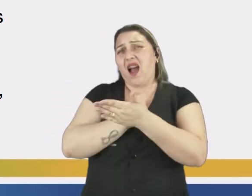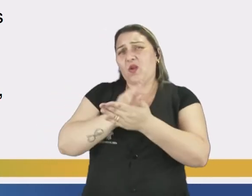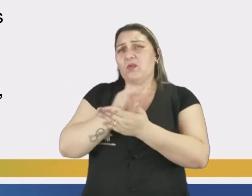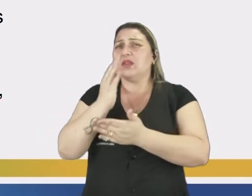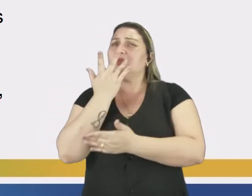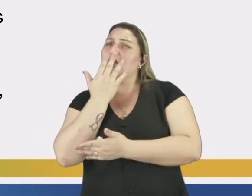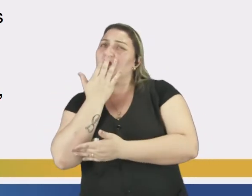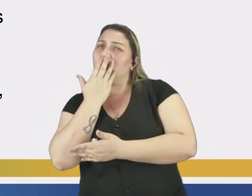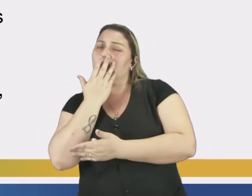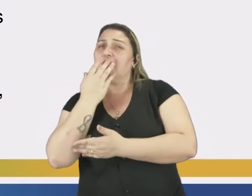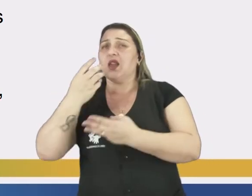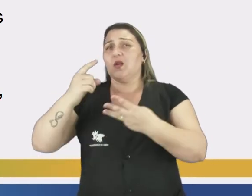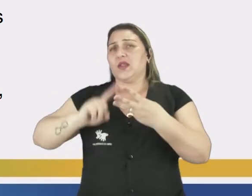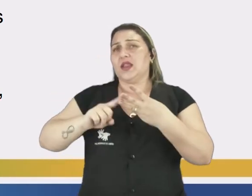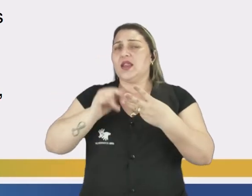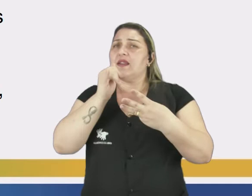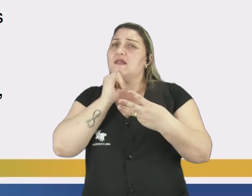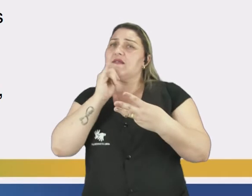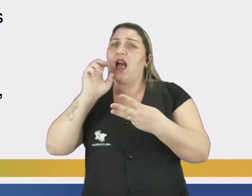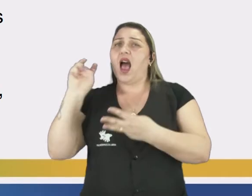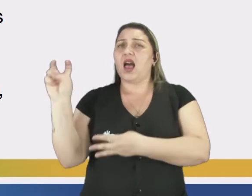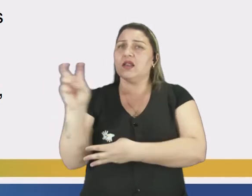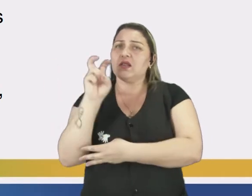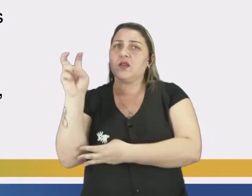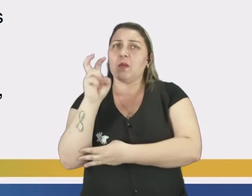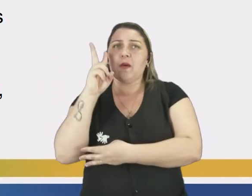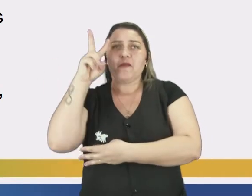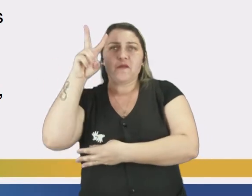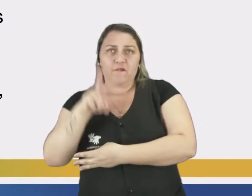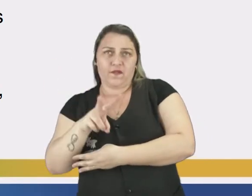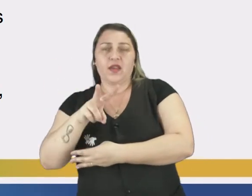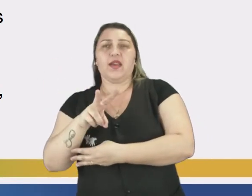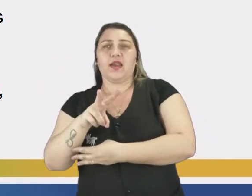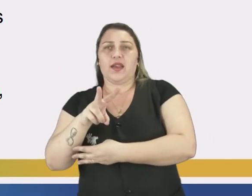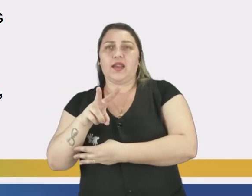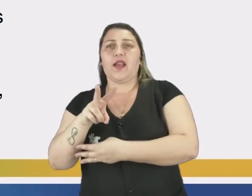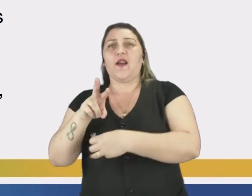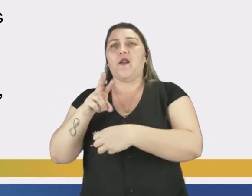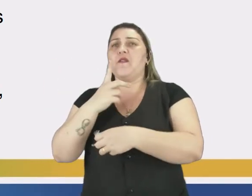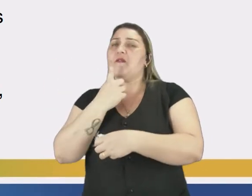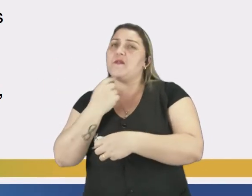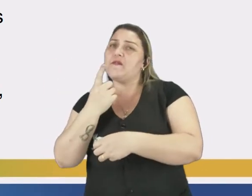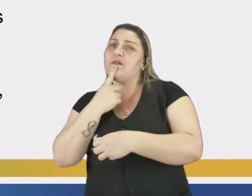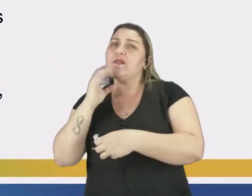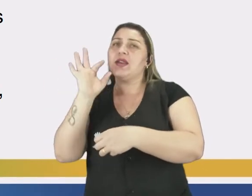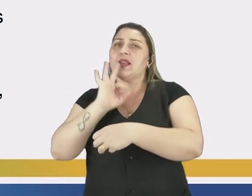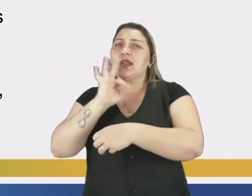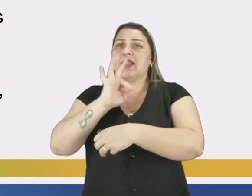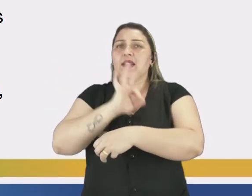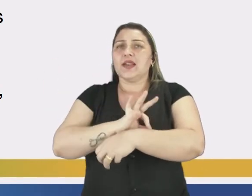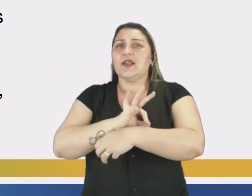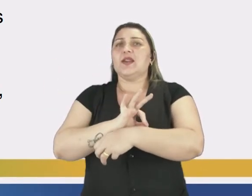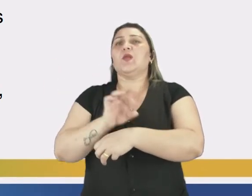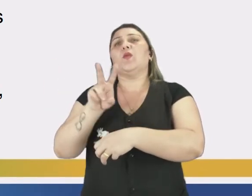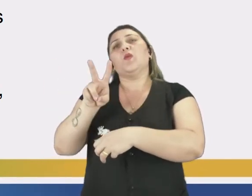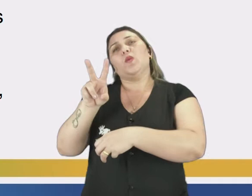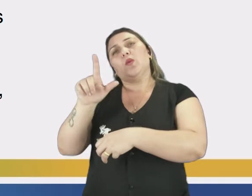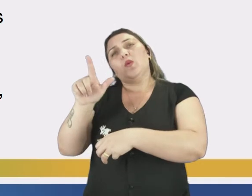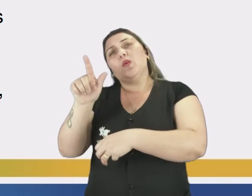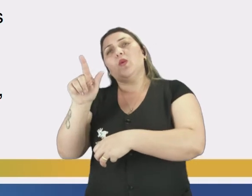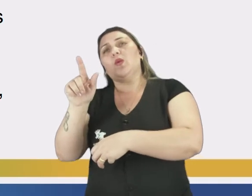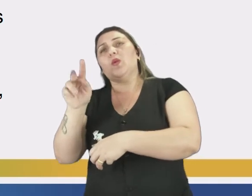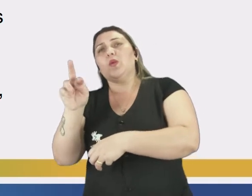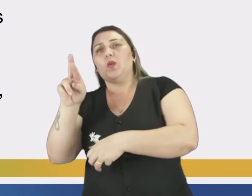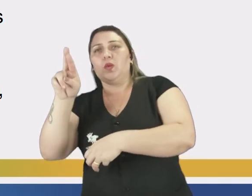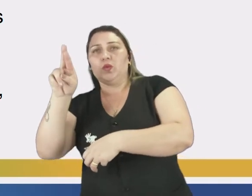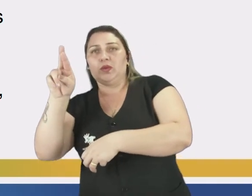cores. E um terceiro exemplo são as cobras, que veem infravermelho e as abelhas no ultravioleta, são as faixas de